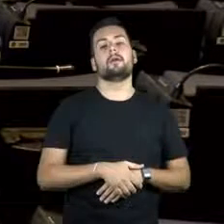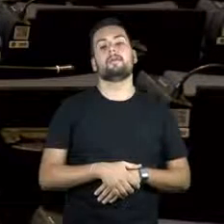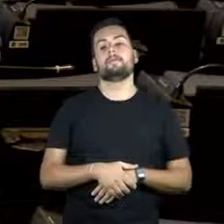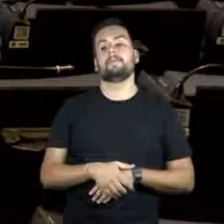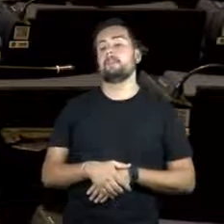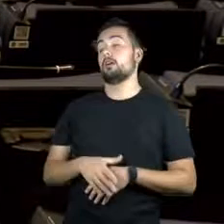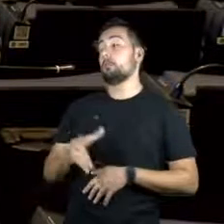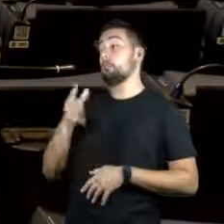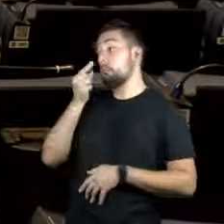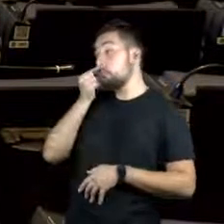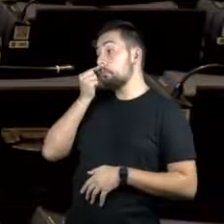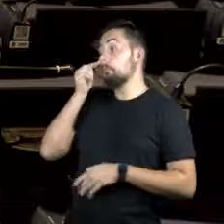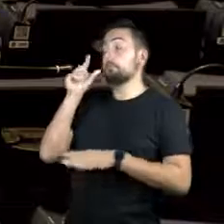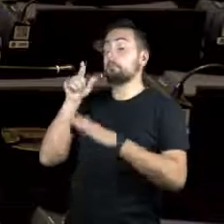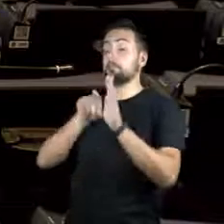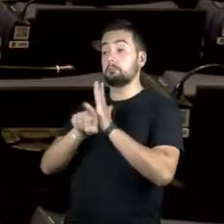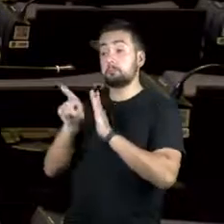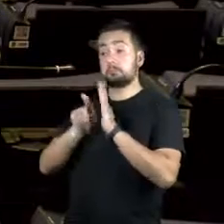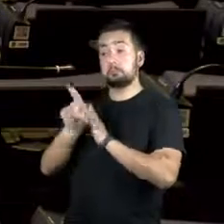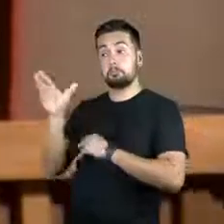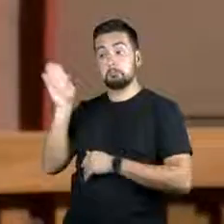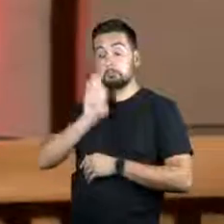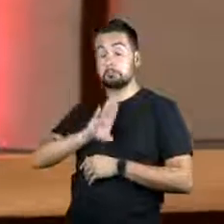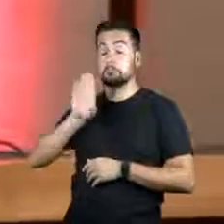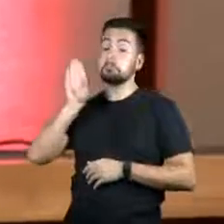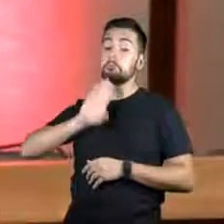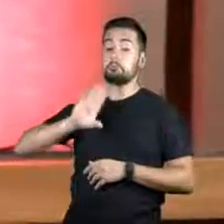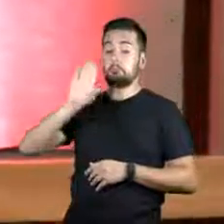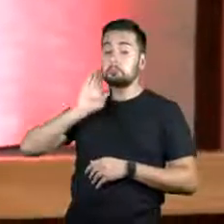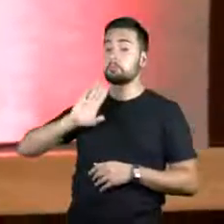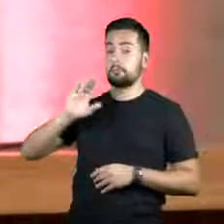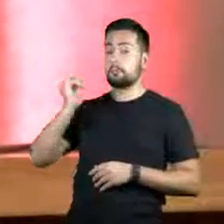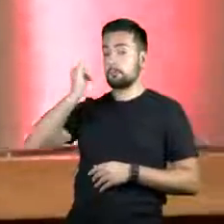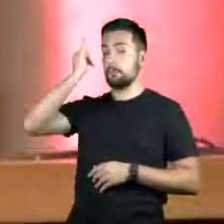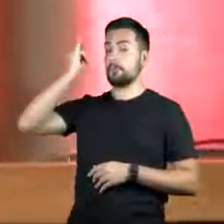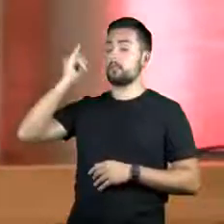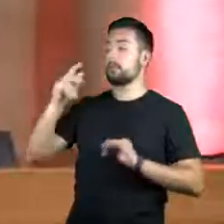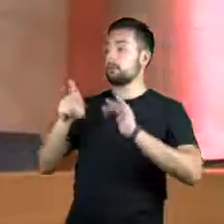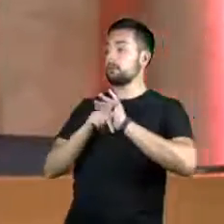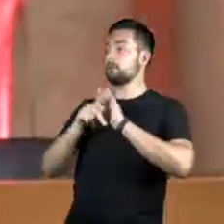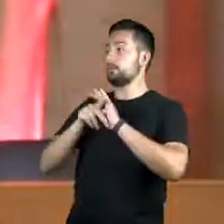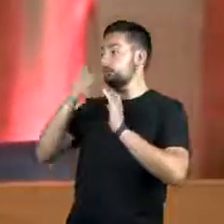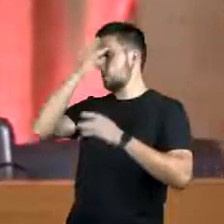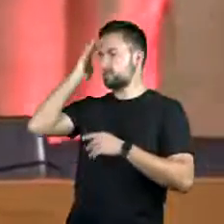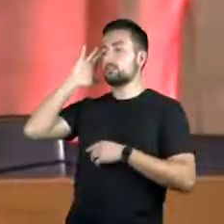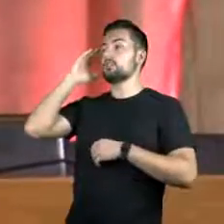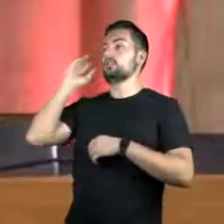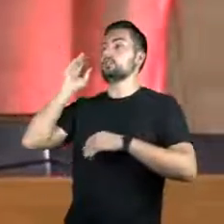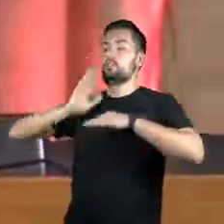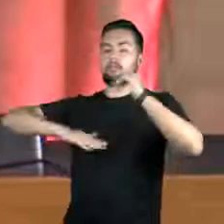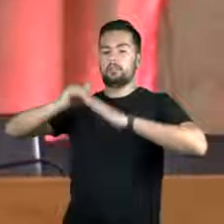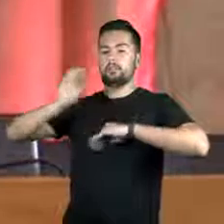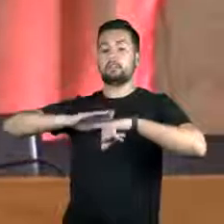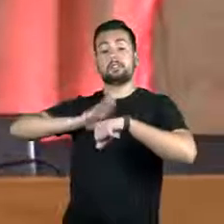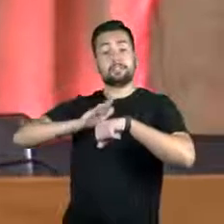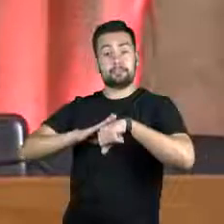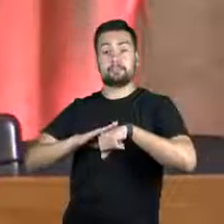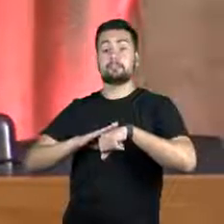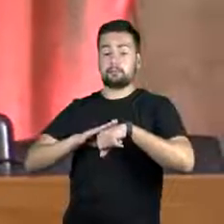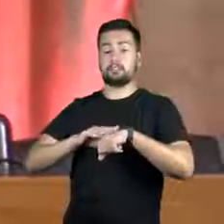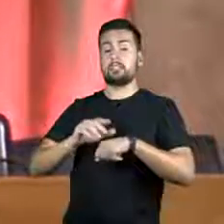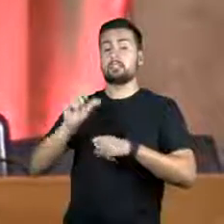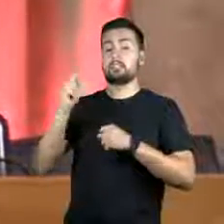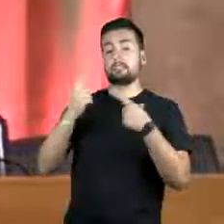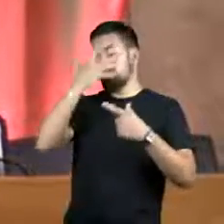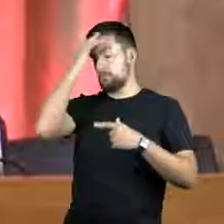Olha, essa pergunta ela é bem interessante, tá? É uma pergunta também do pessoal da aplicação profissional, né? O pessoal muitas vezes se